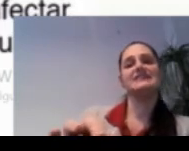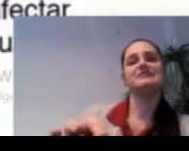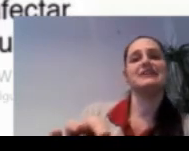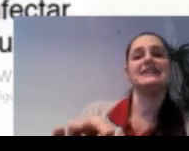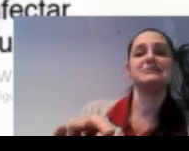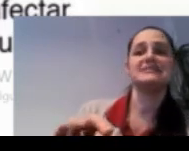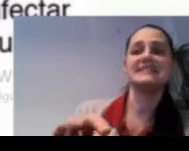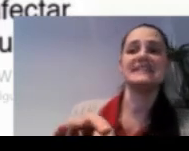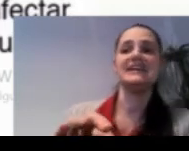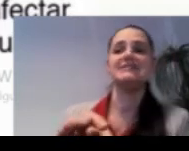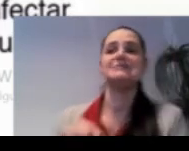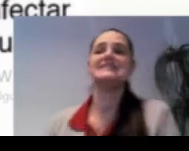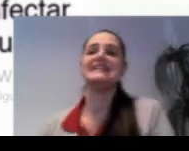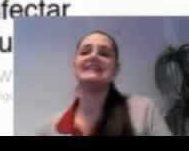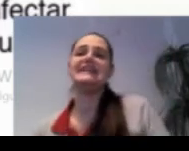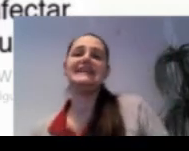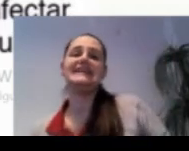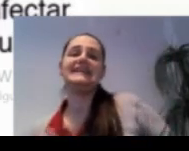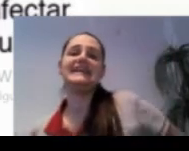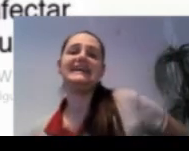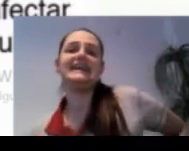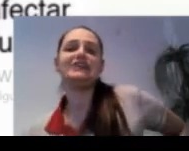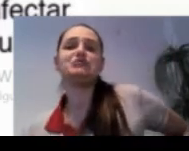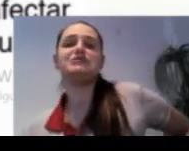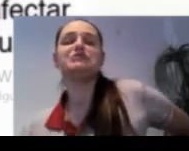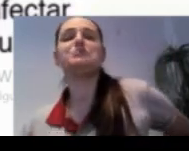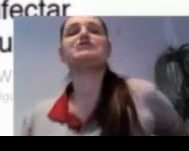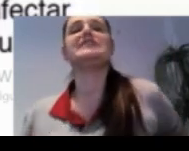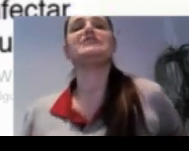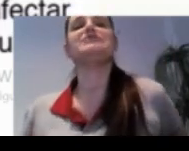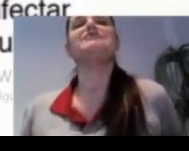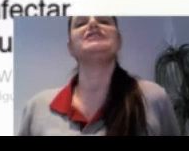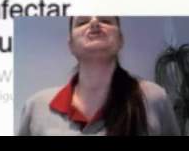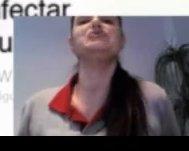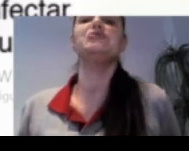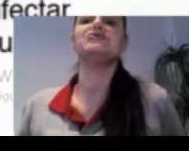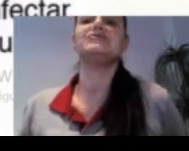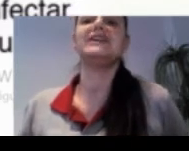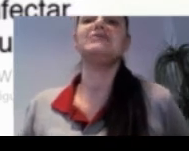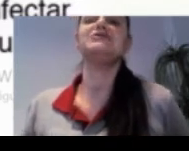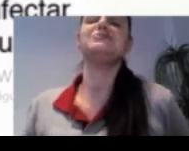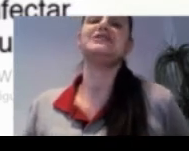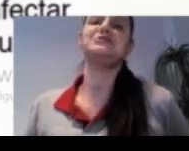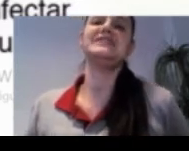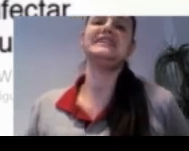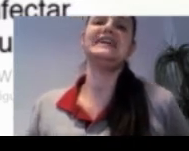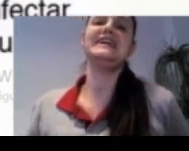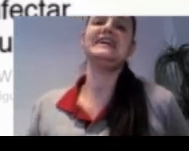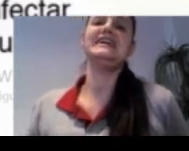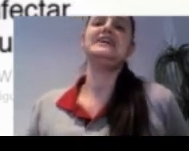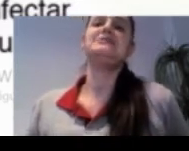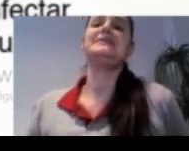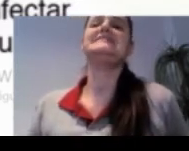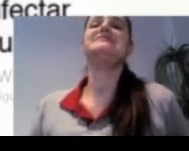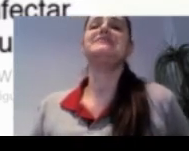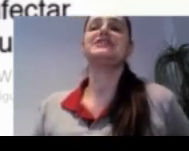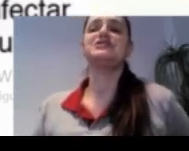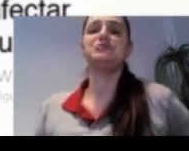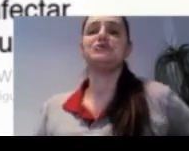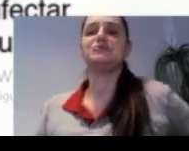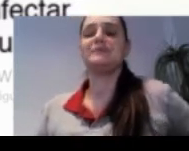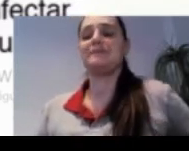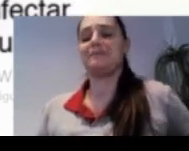E, que não falaremos nessa aula, mas ele ajuda no processo infeccioso, né? Quanto mais proteína E,